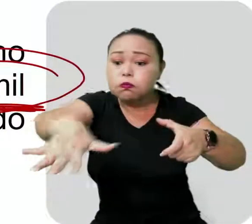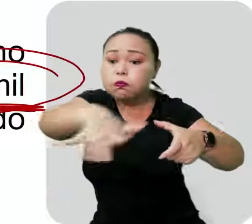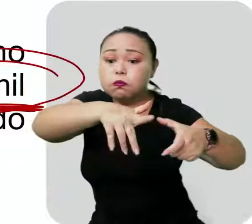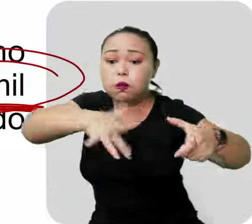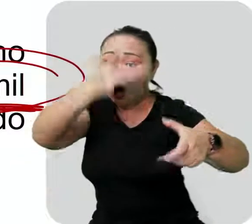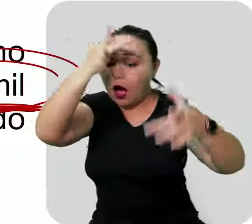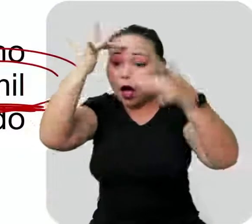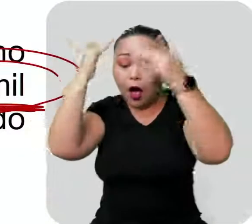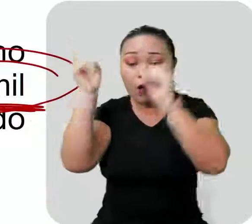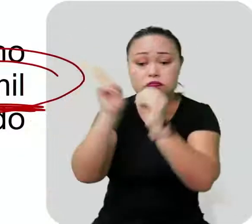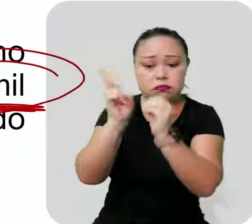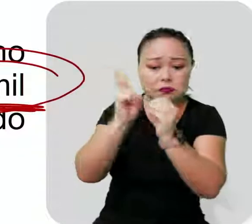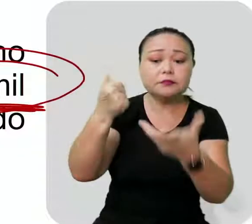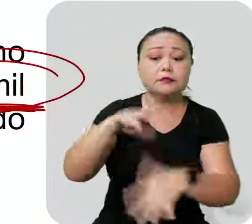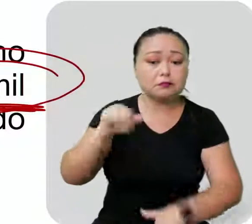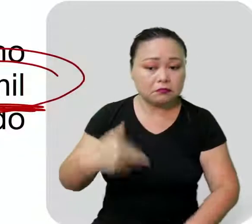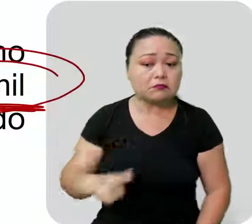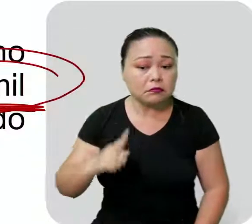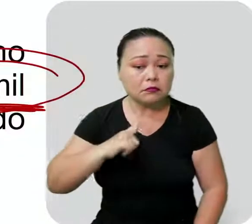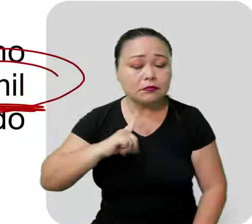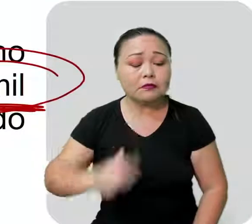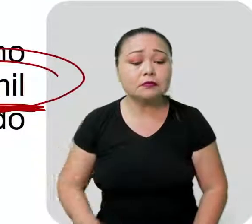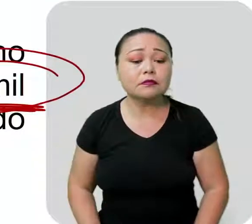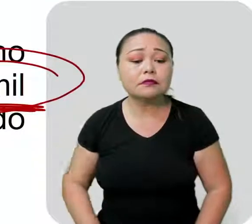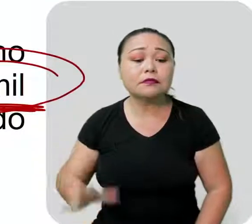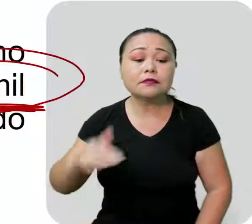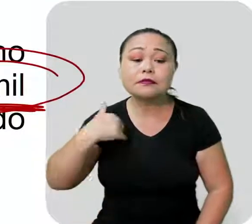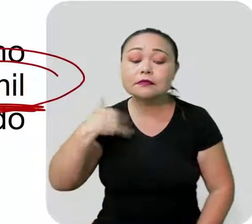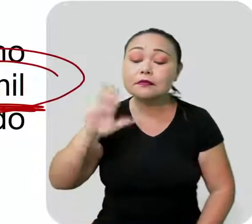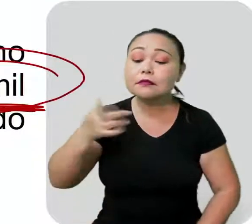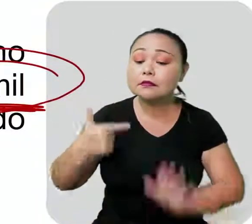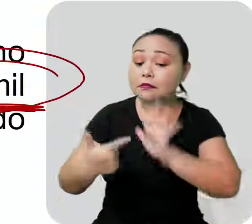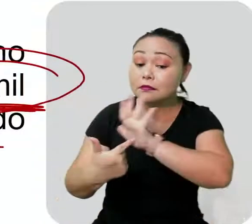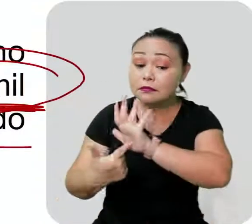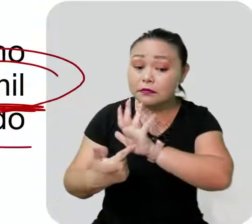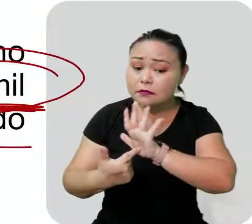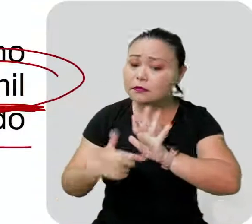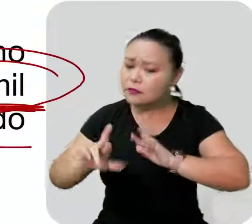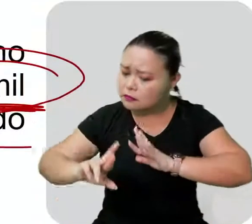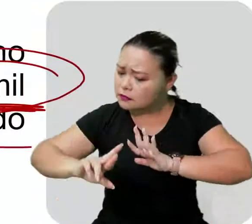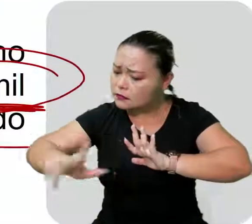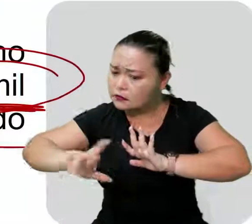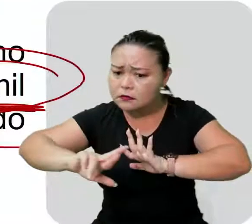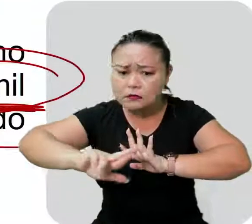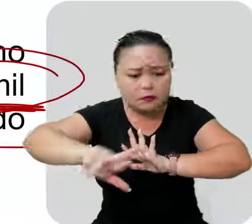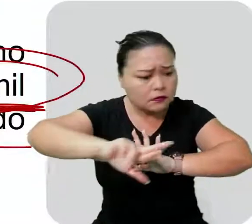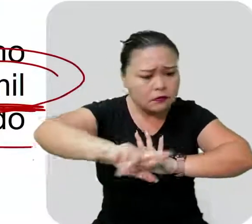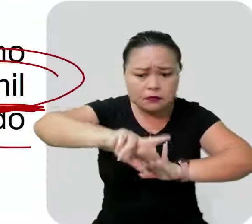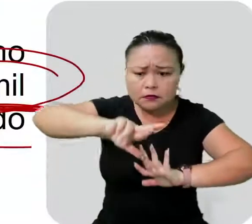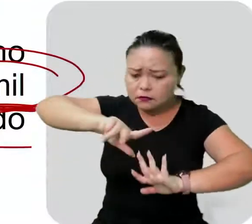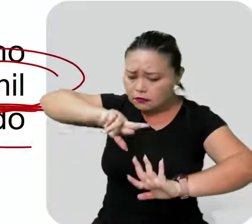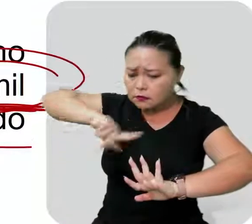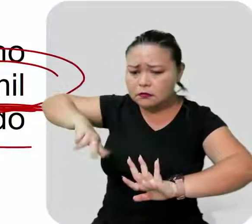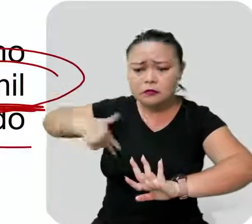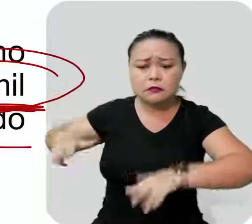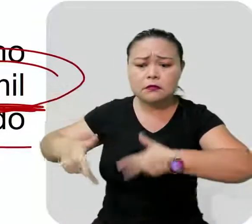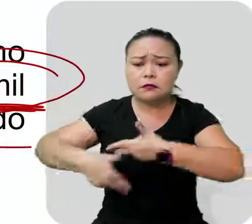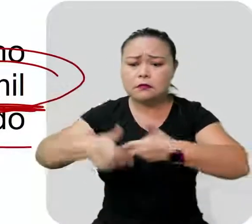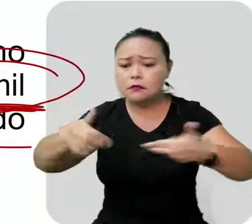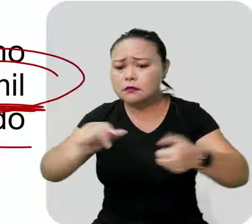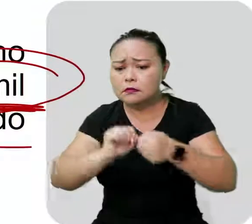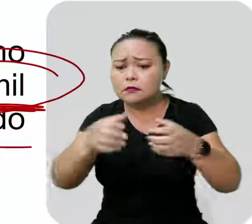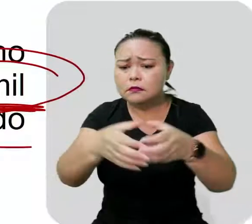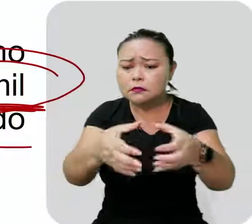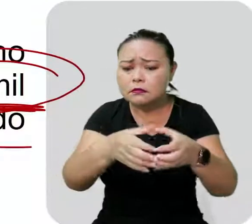muitos índios os aposentados sendo apresentado de diferentes entre si claro que